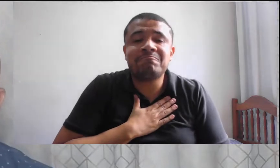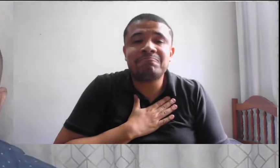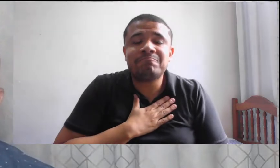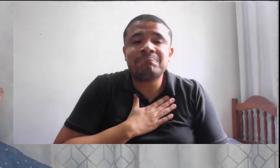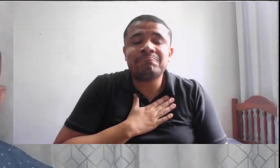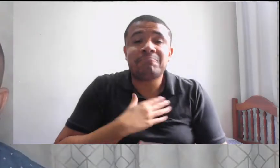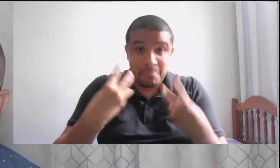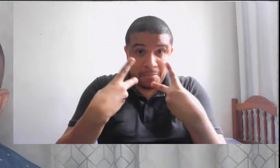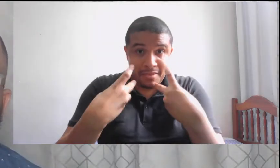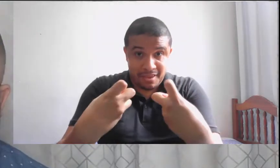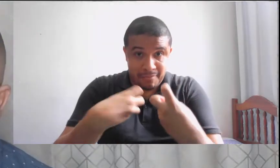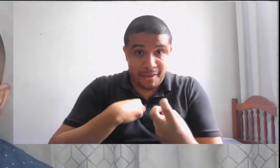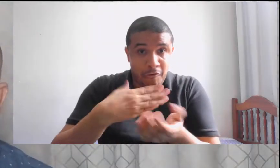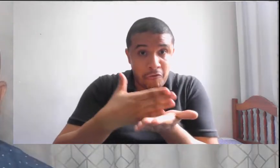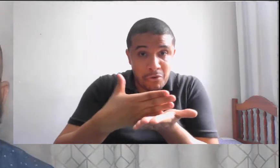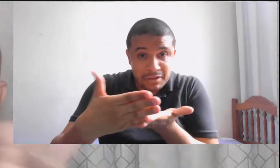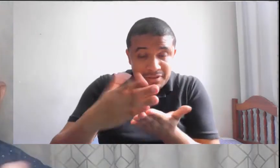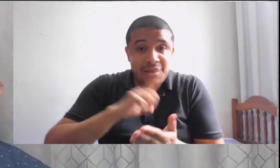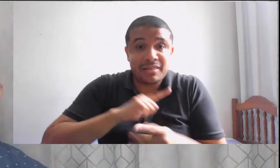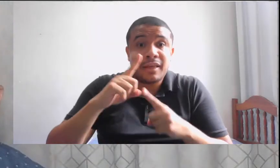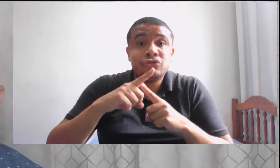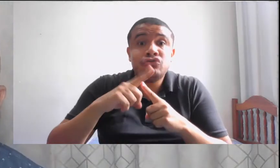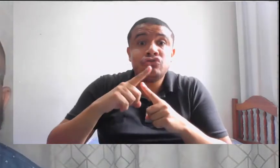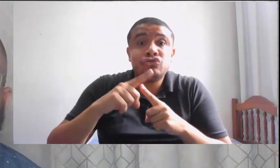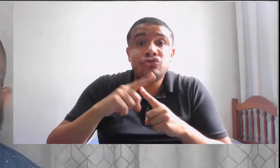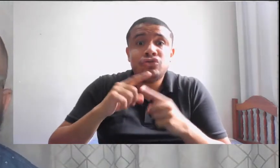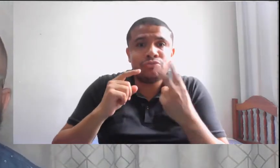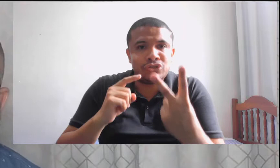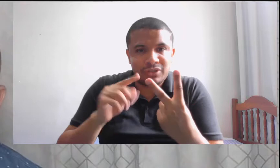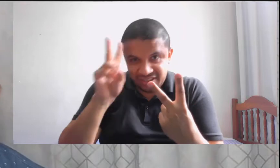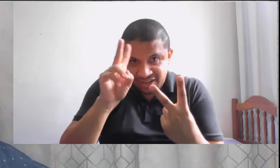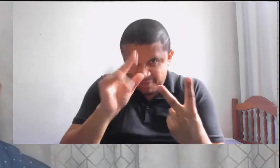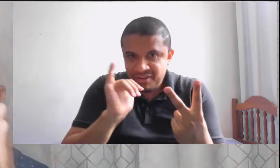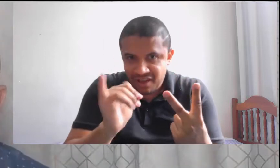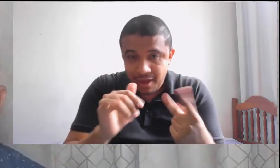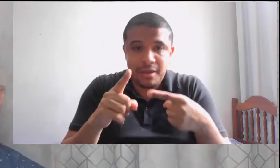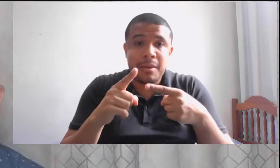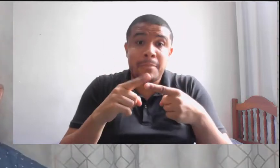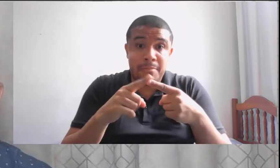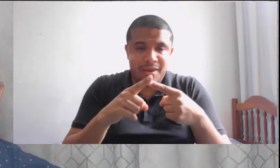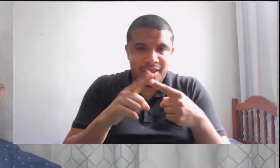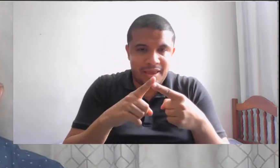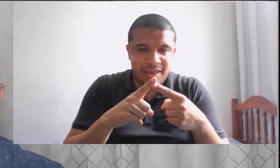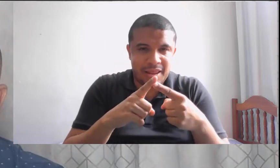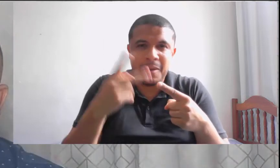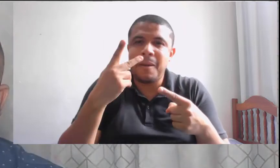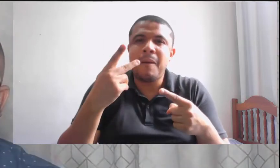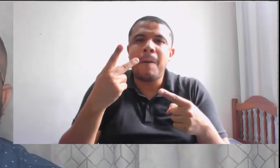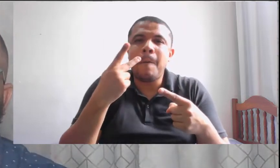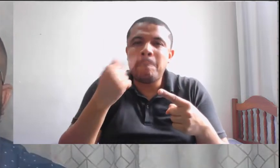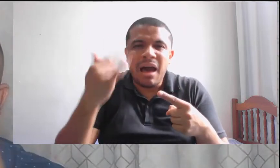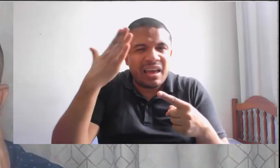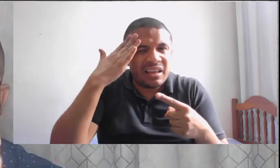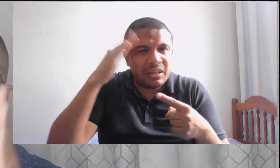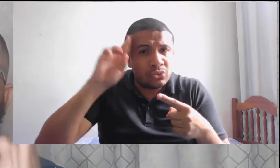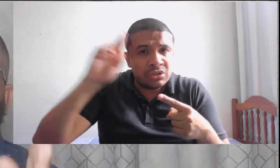Perceba que eu comecei dizendo que existem apenas dois tipos de situações. A primeira situação é quando o pai entende